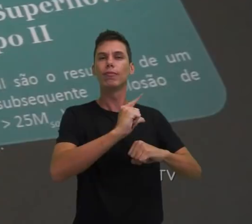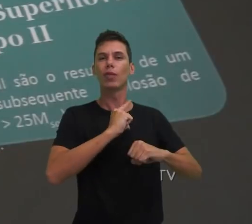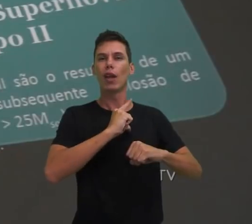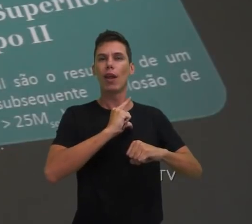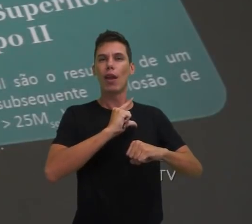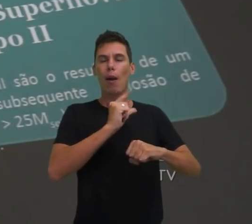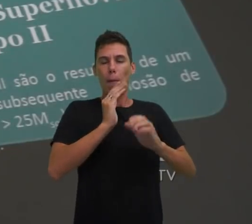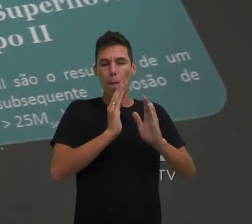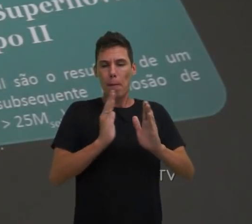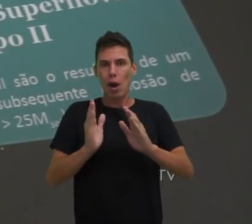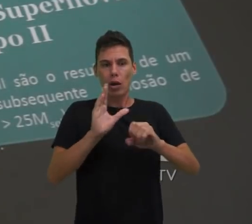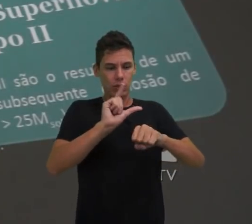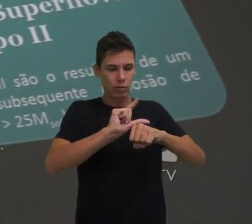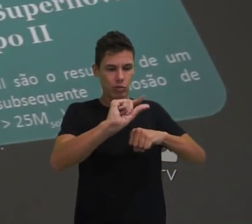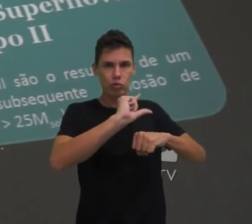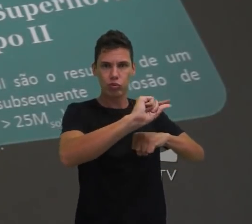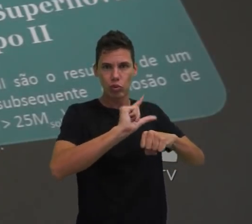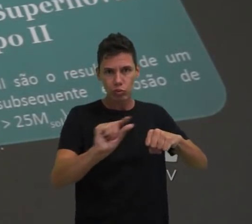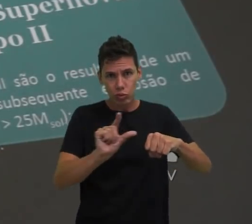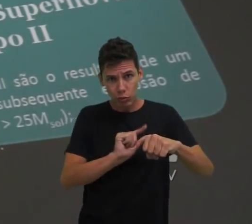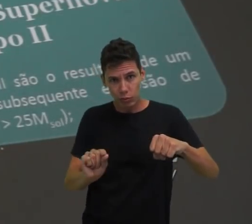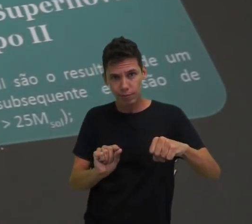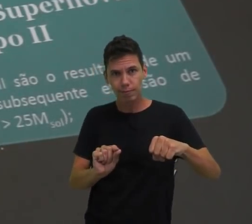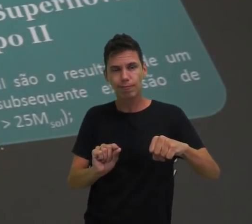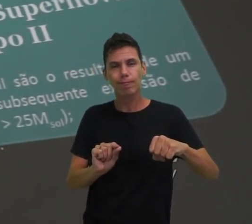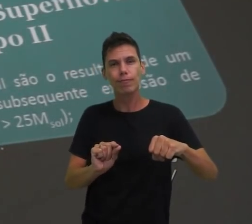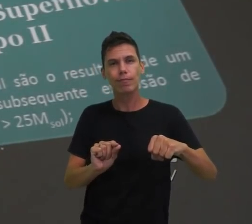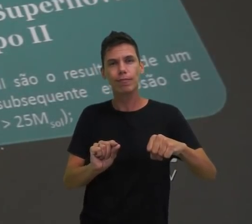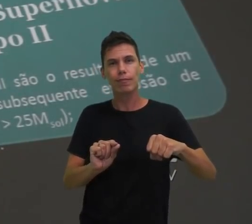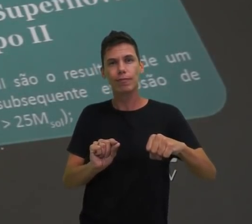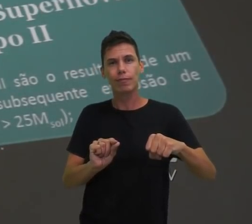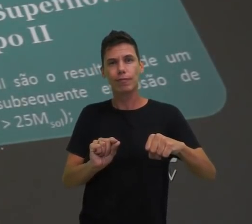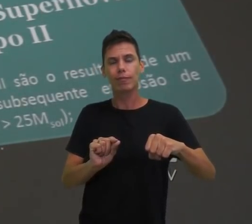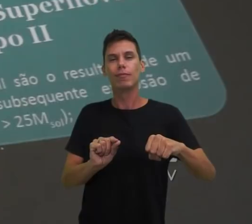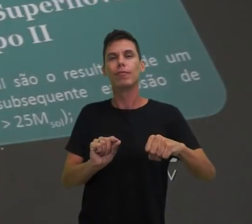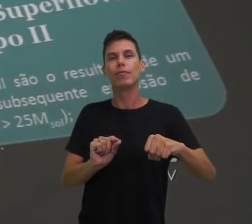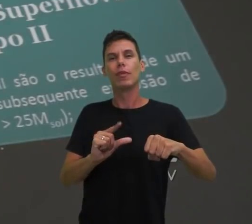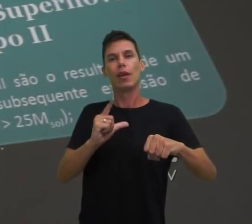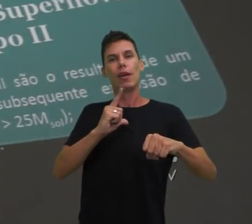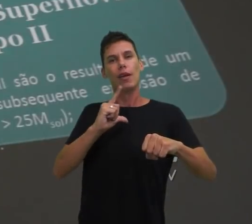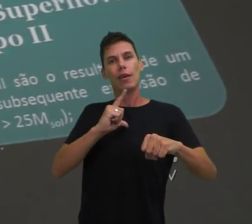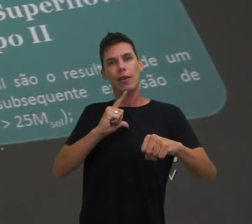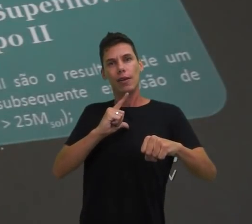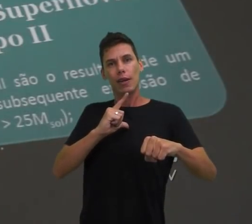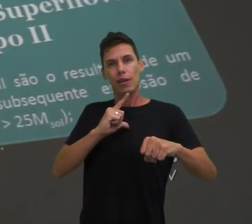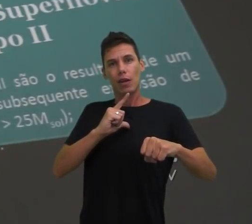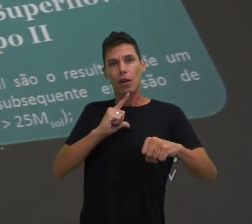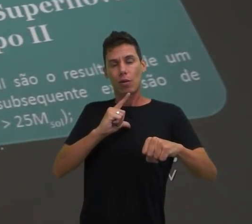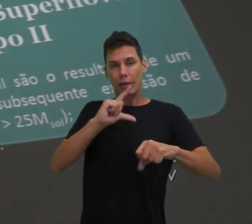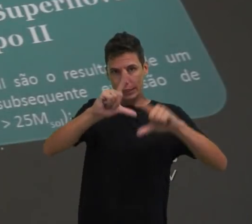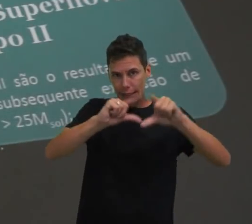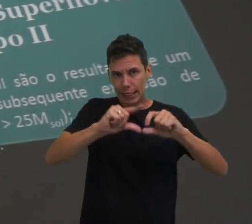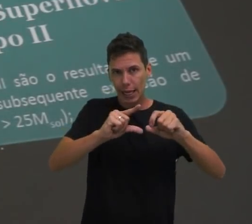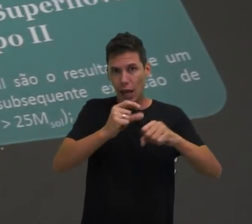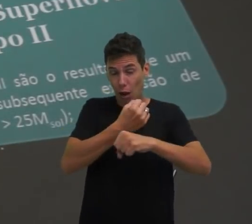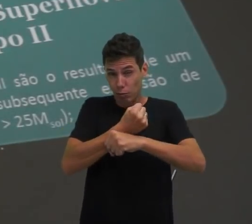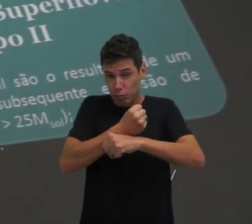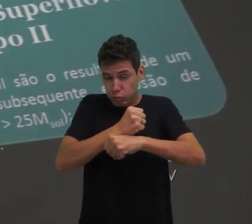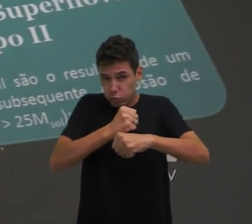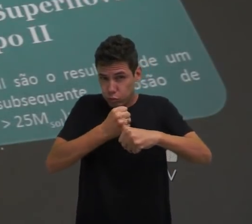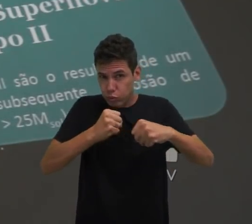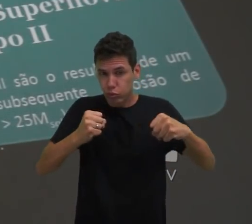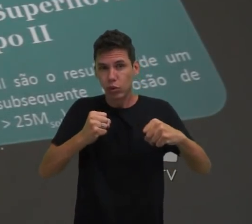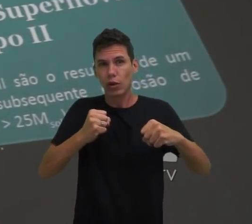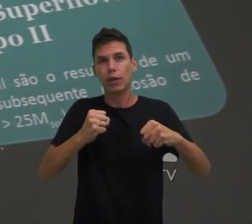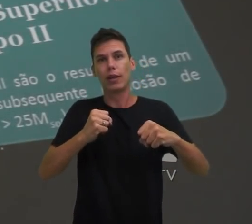partes externas da estrela. Então, por exemplo, isso aqui é uma remanescente de supernova. Essas aqui são as